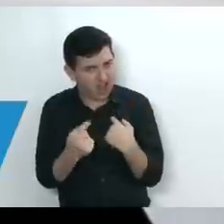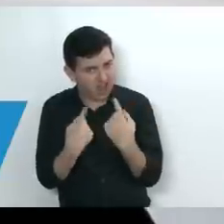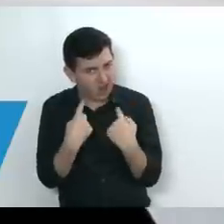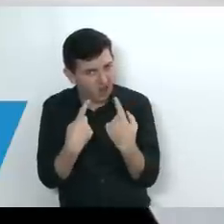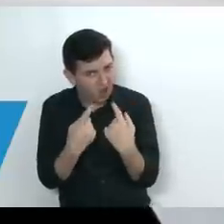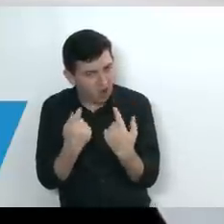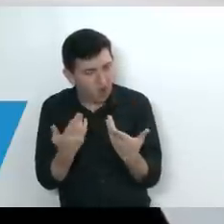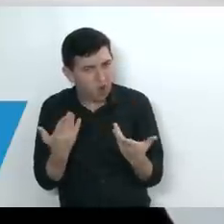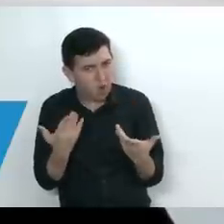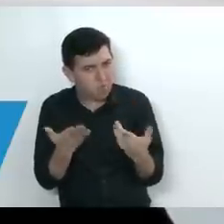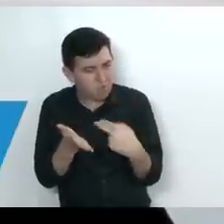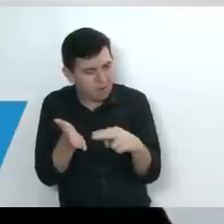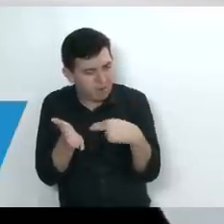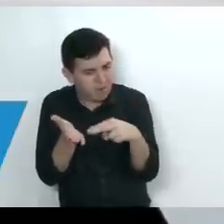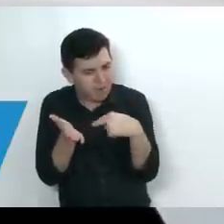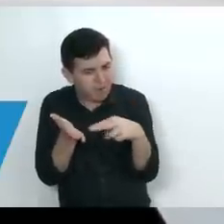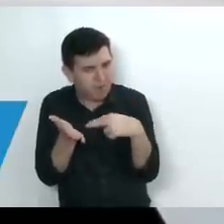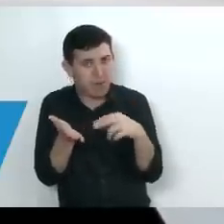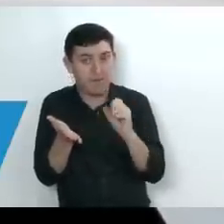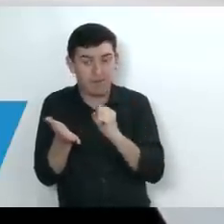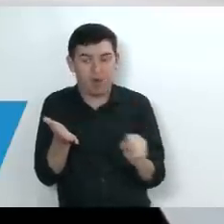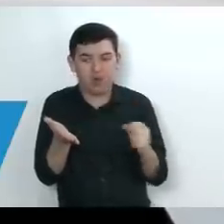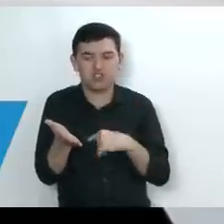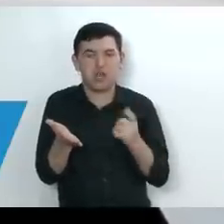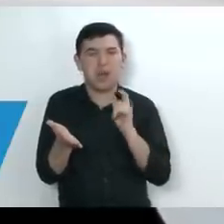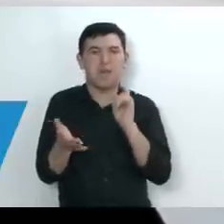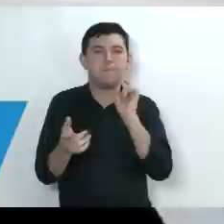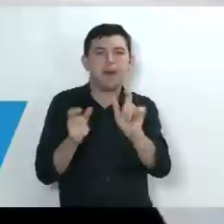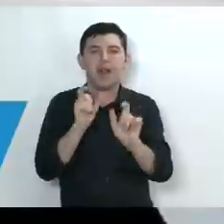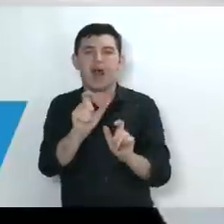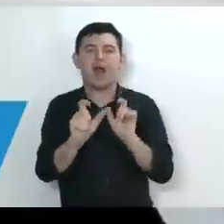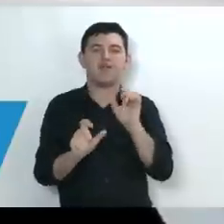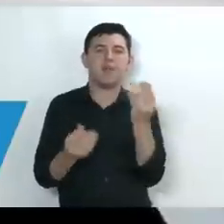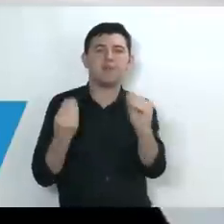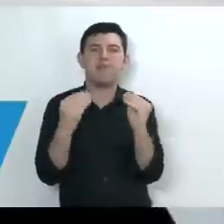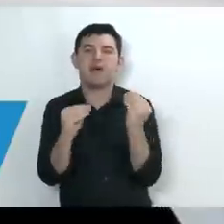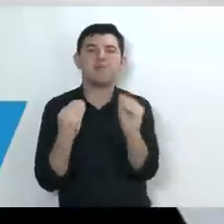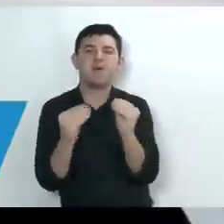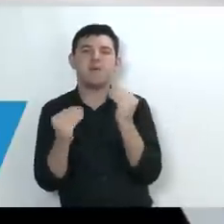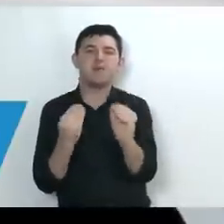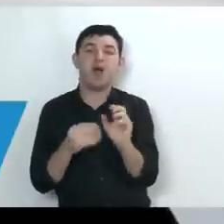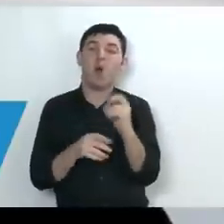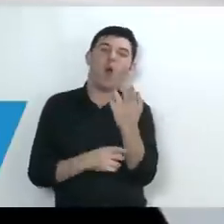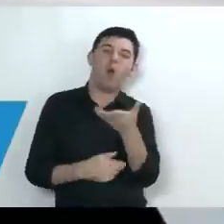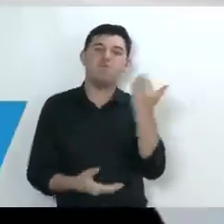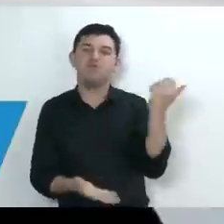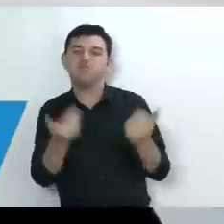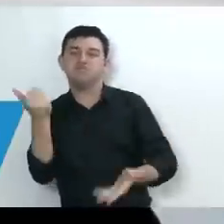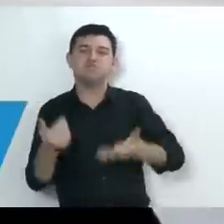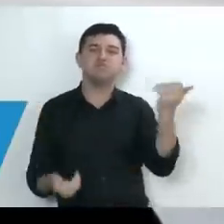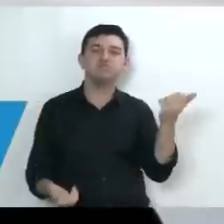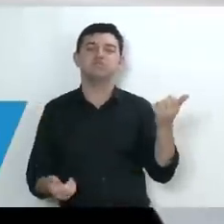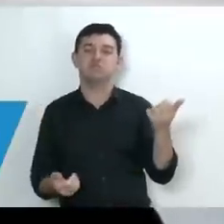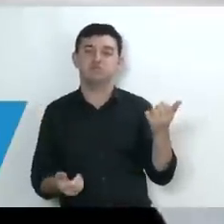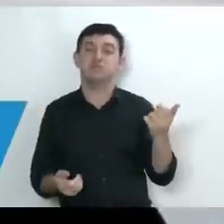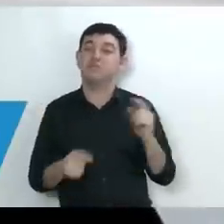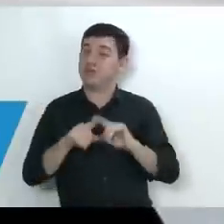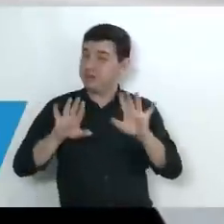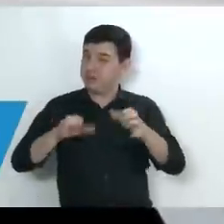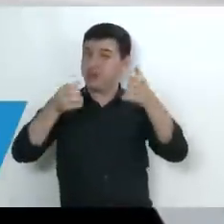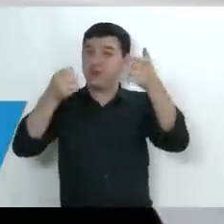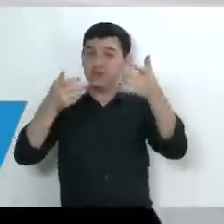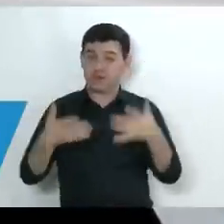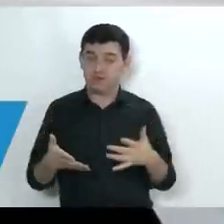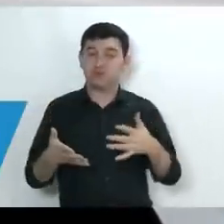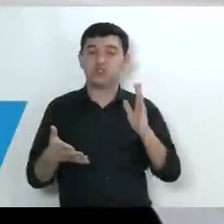sido alteradas com adição ou supressão de palavras ou textos. Já está registrado nos anais dessa corte